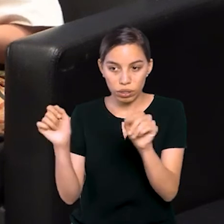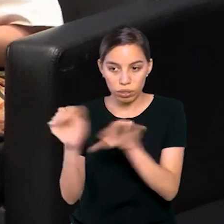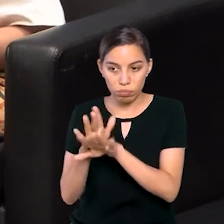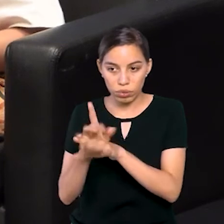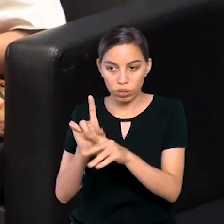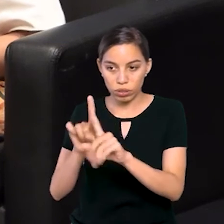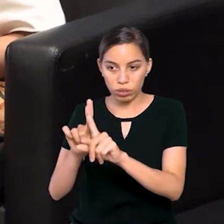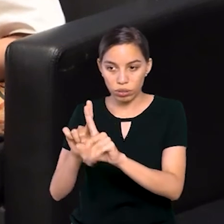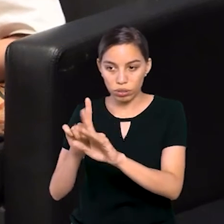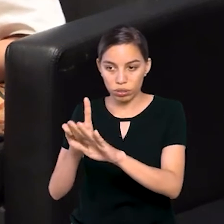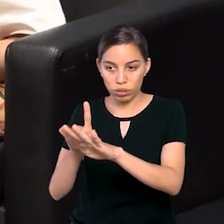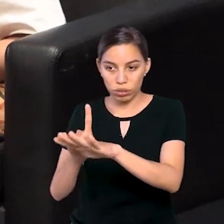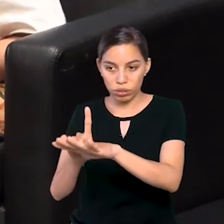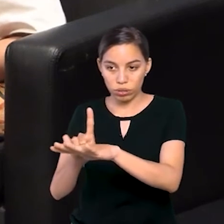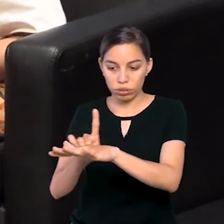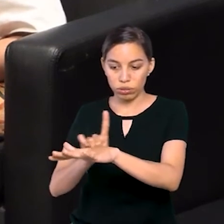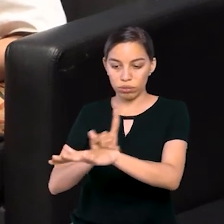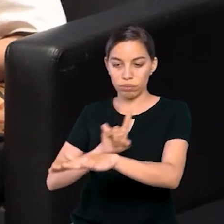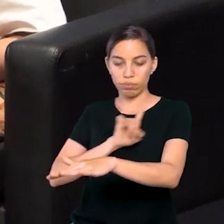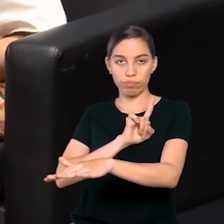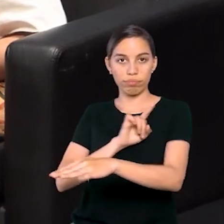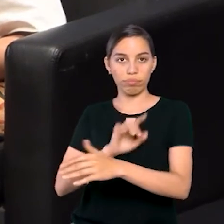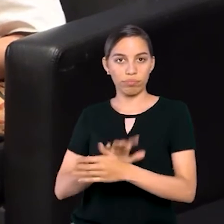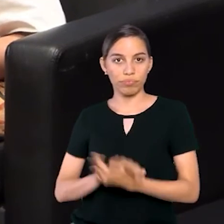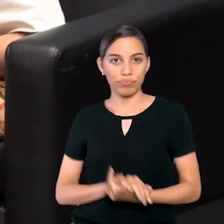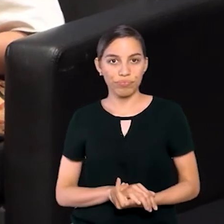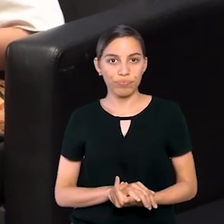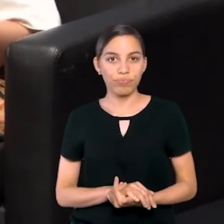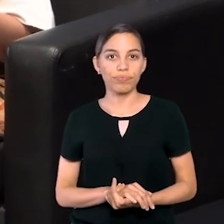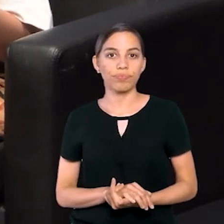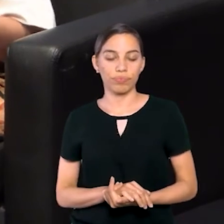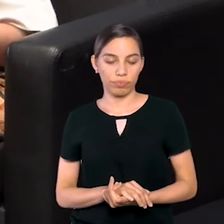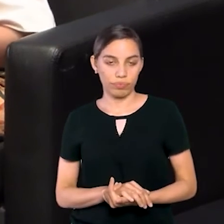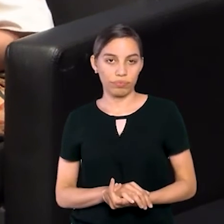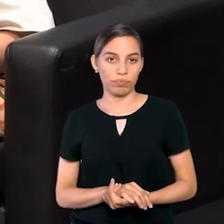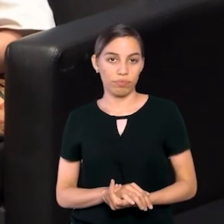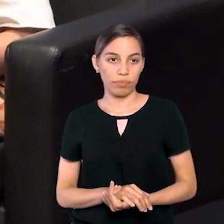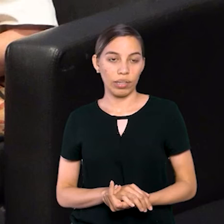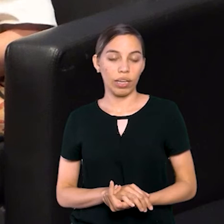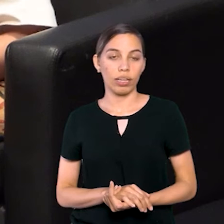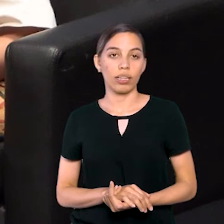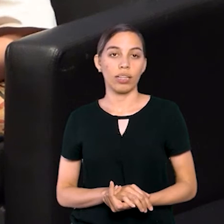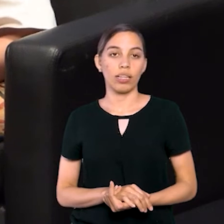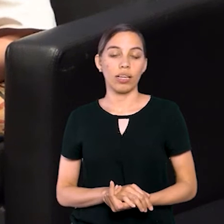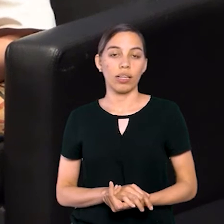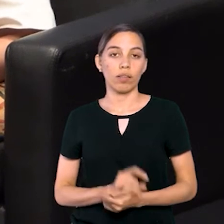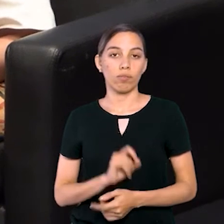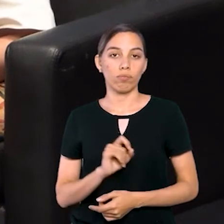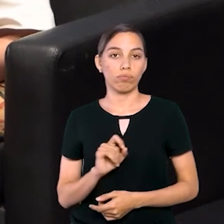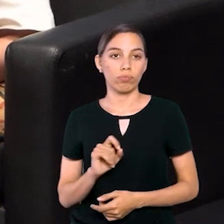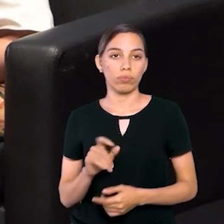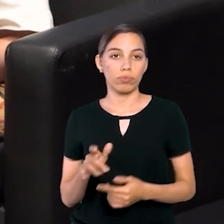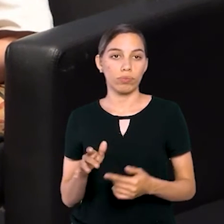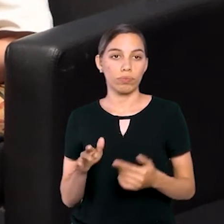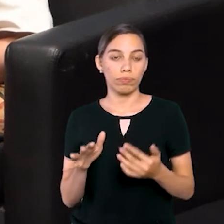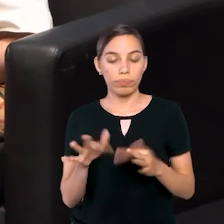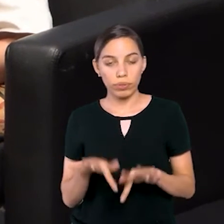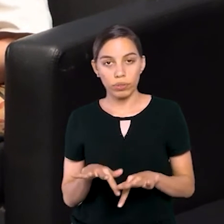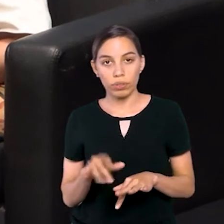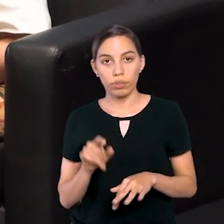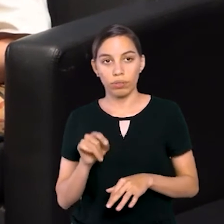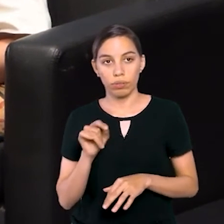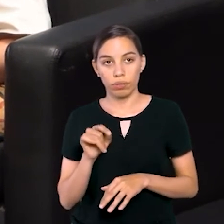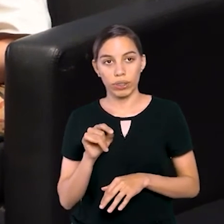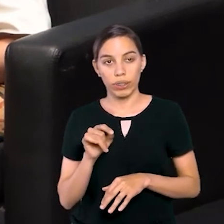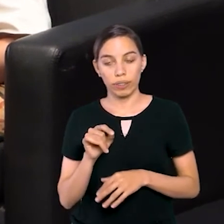da relação, né? Então, eu penso que esse é um ponto. E por fim, é muito comum que